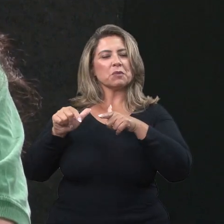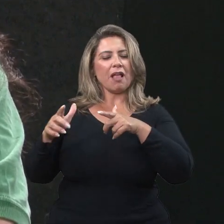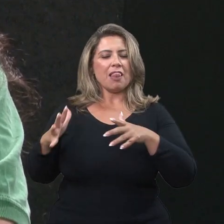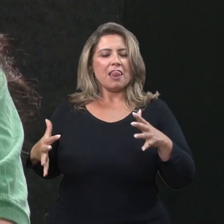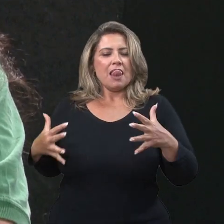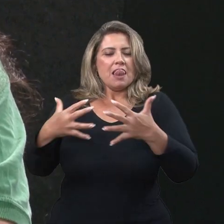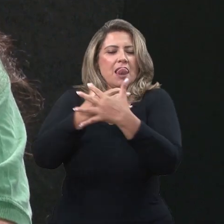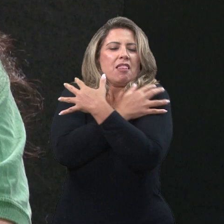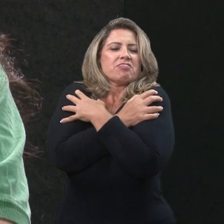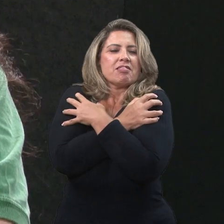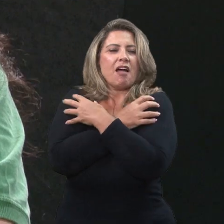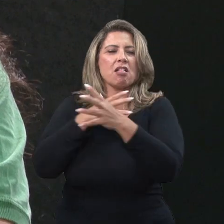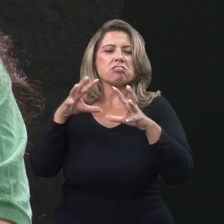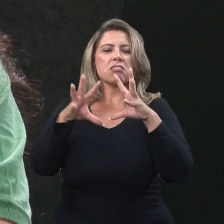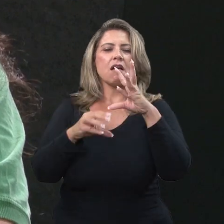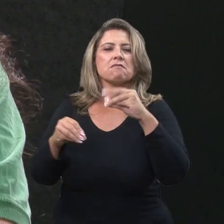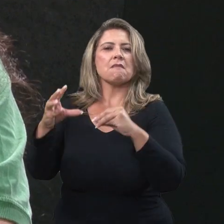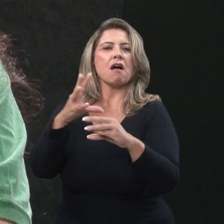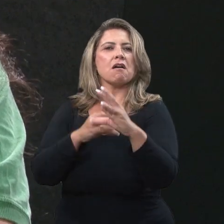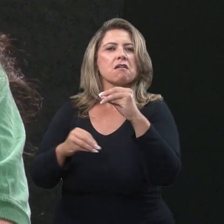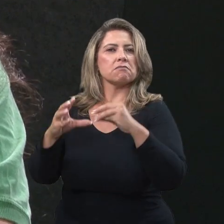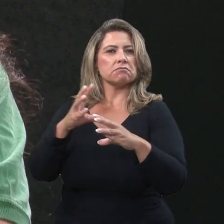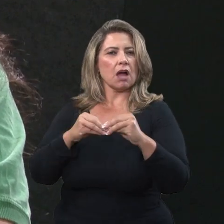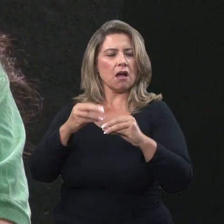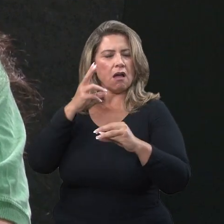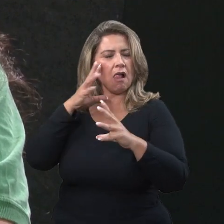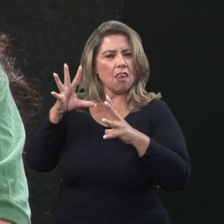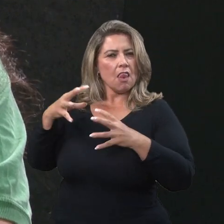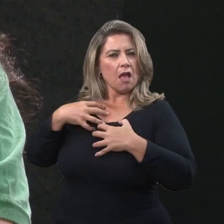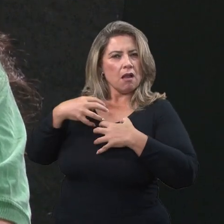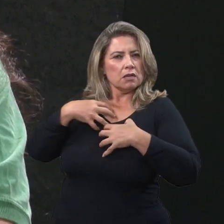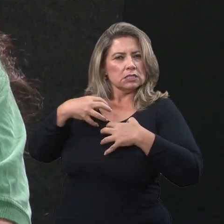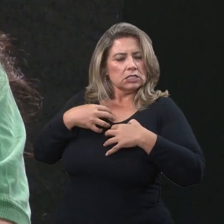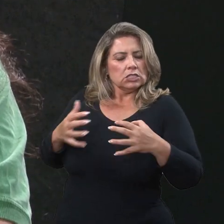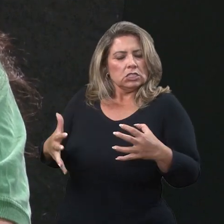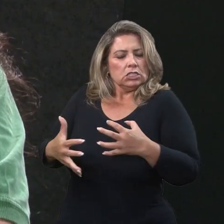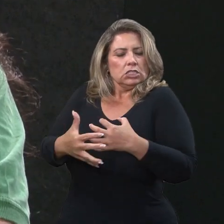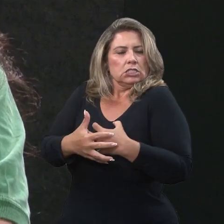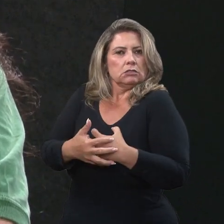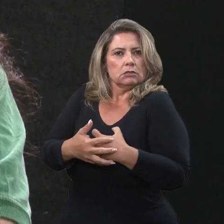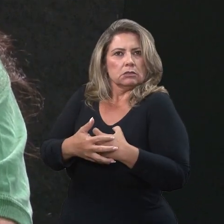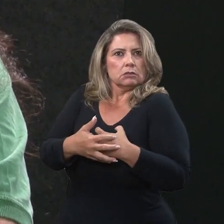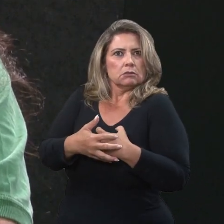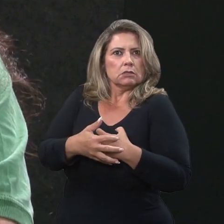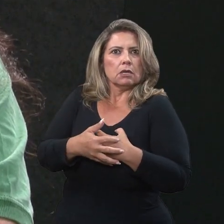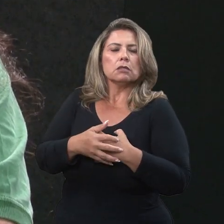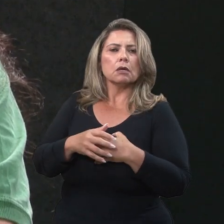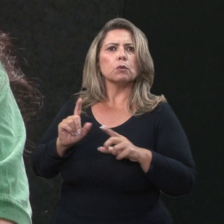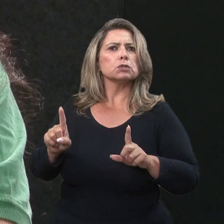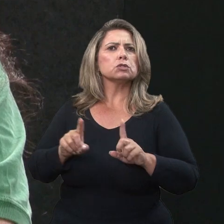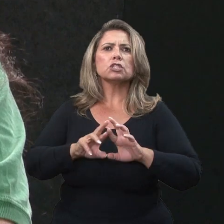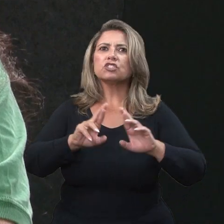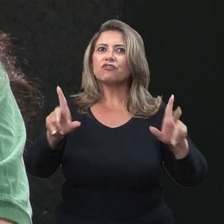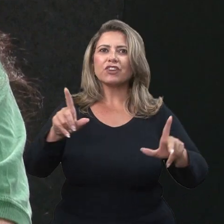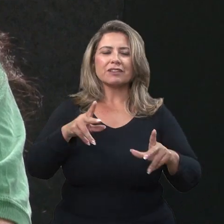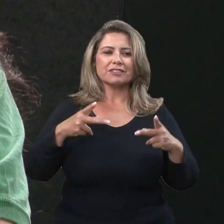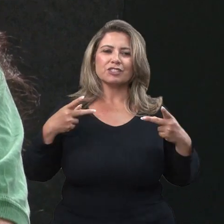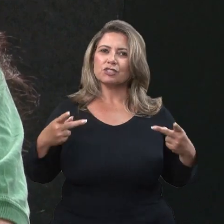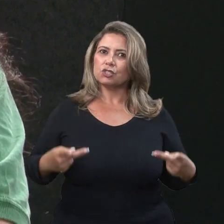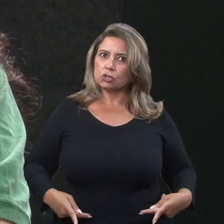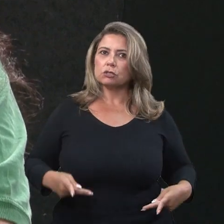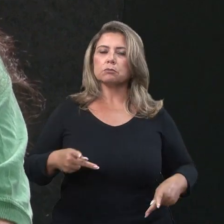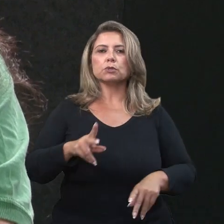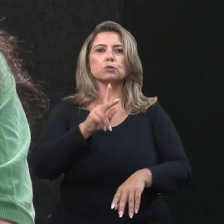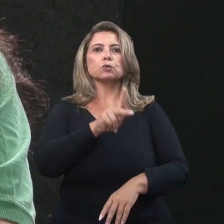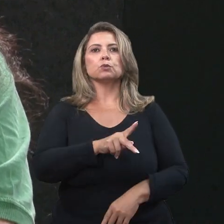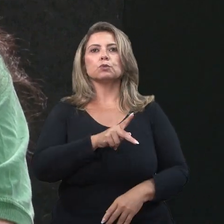com o abraço, às vezes uma coisa que passa do limite da cordialidade profissional que a gente precisa manter, né? Que é salutar, não é que a